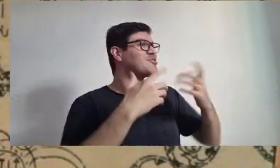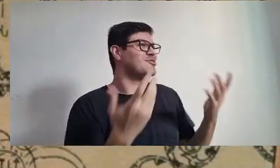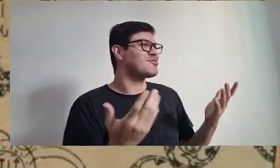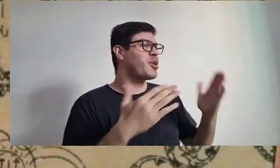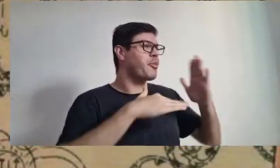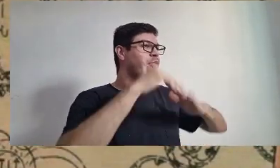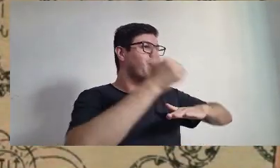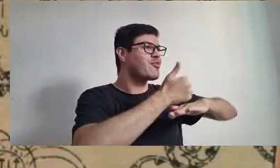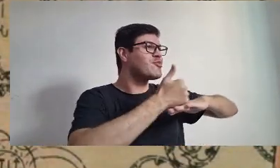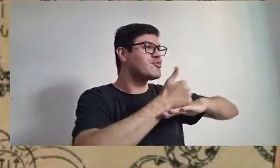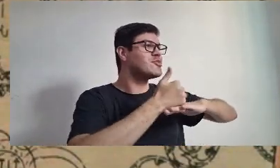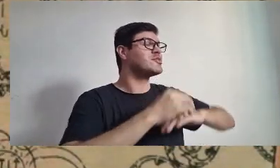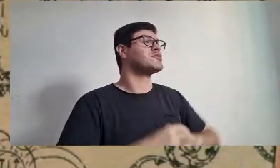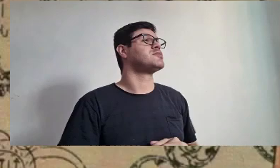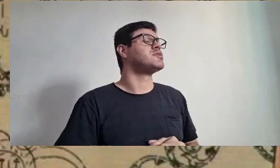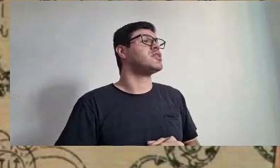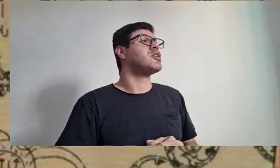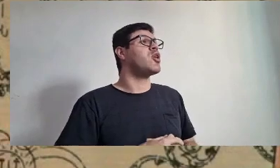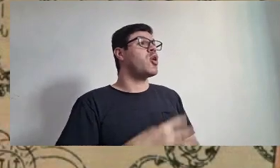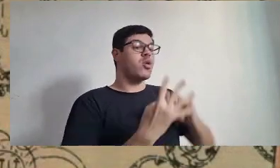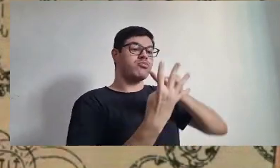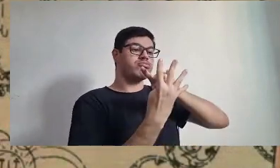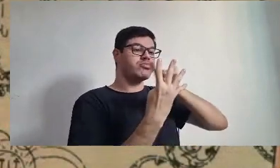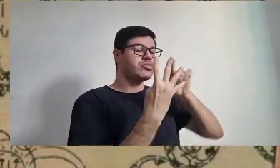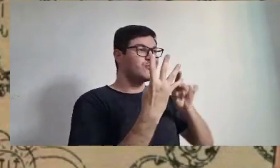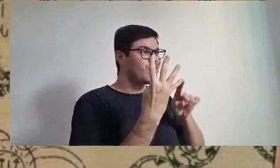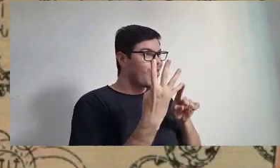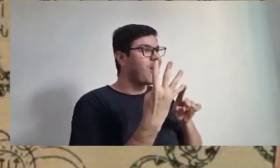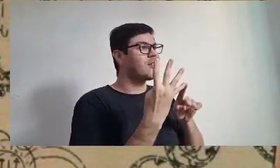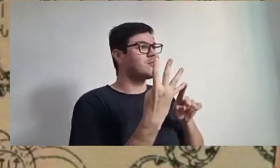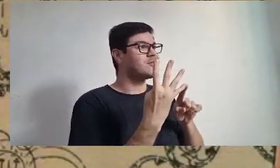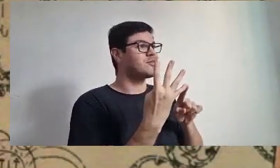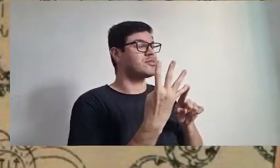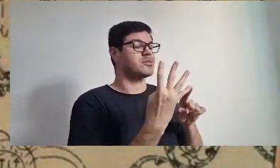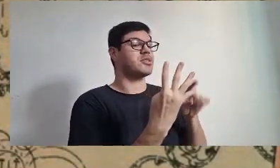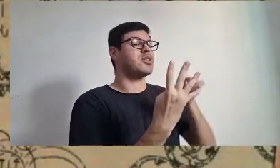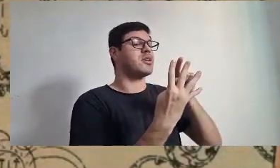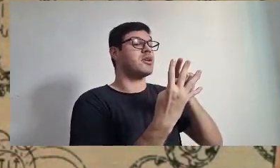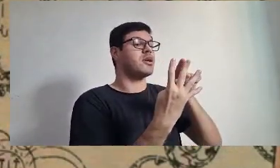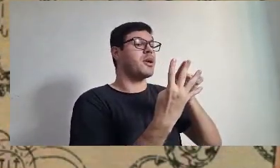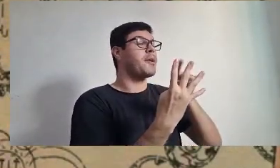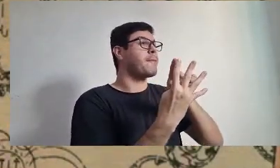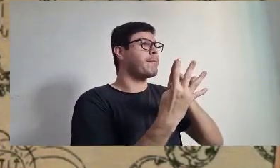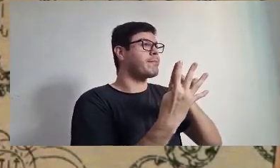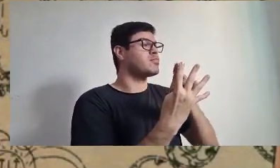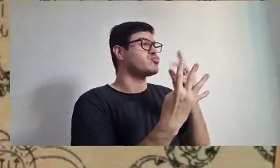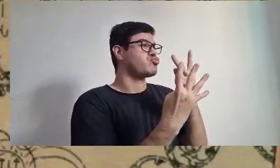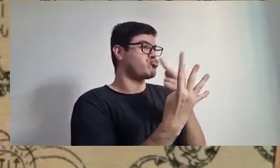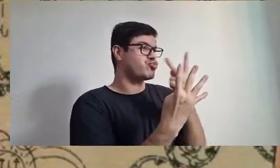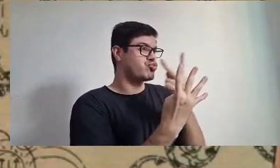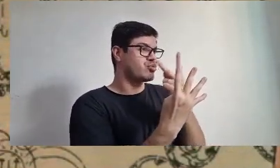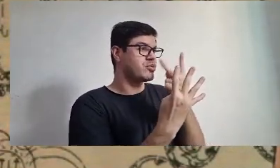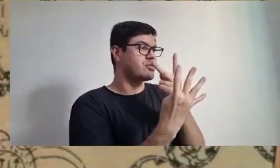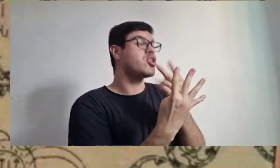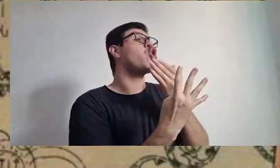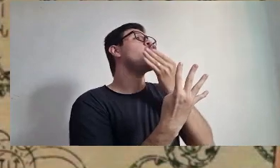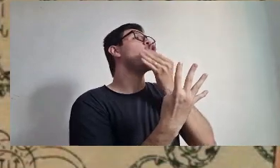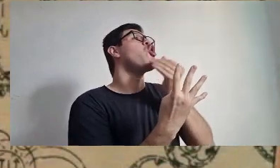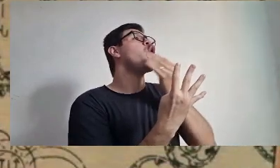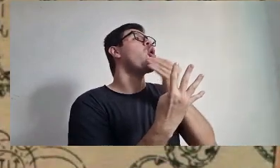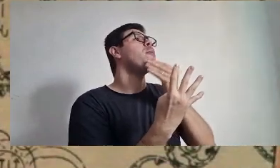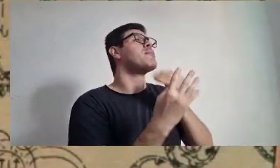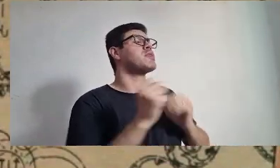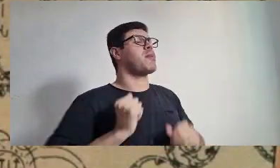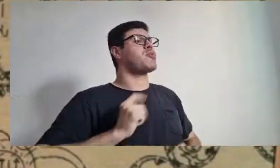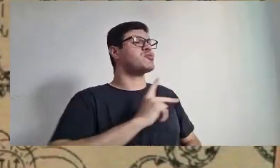os 4 escreveram. Aliás, esses 2, Marcos e Lucas, são chamados de homens